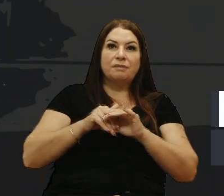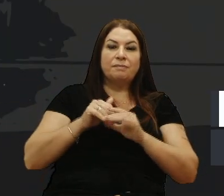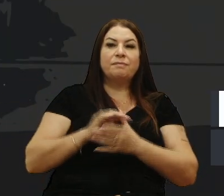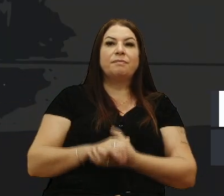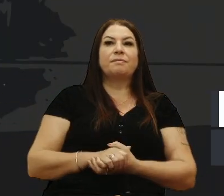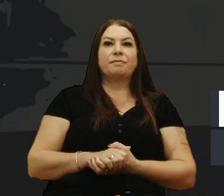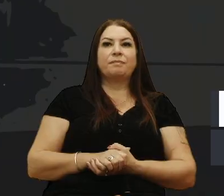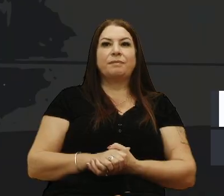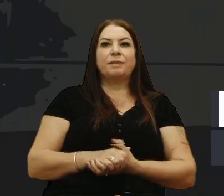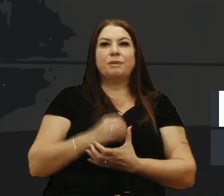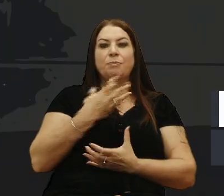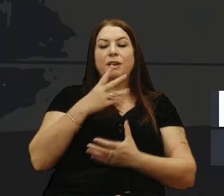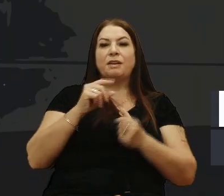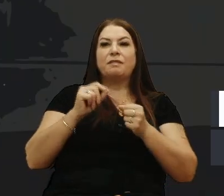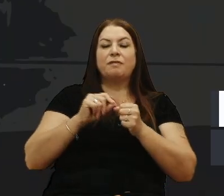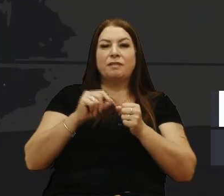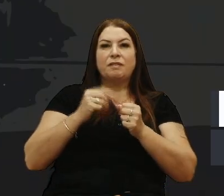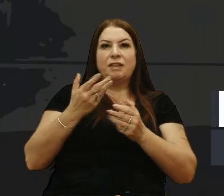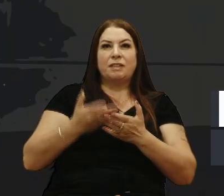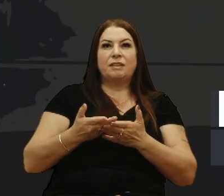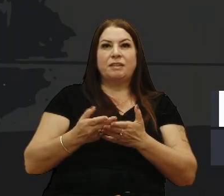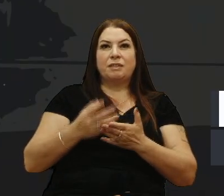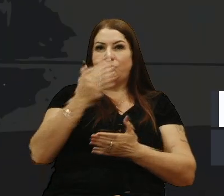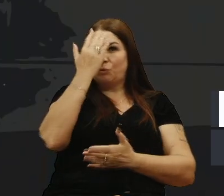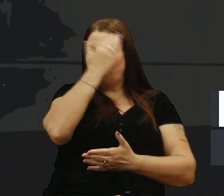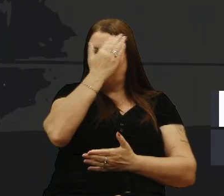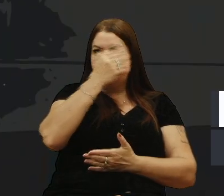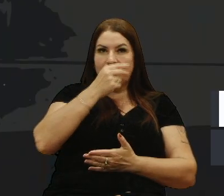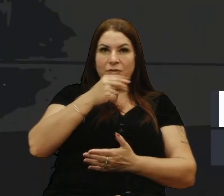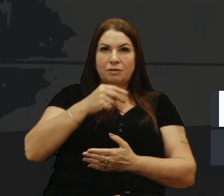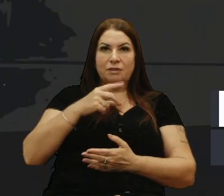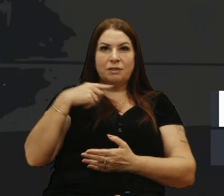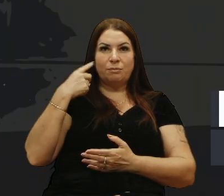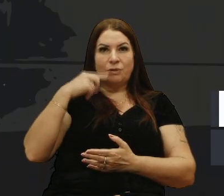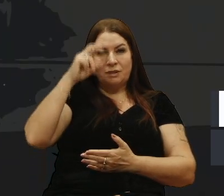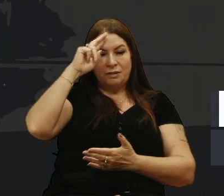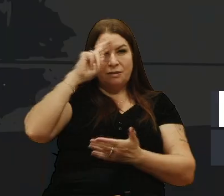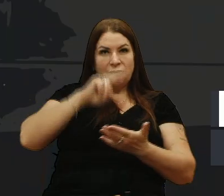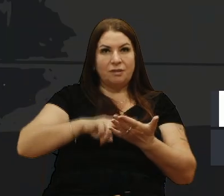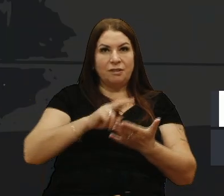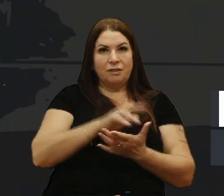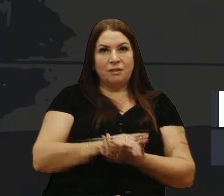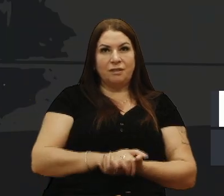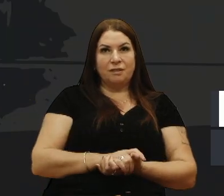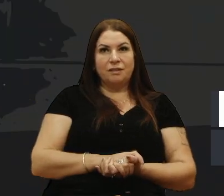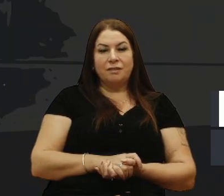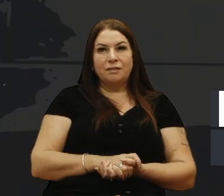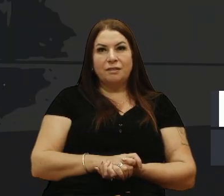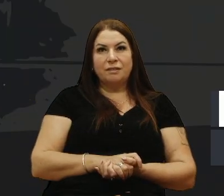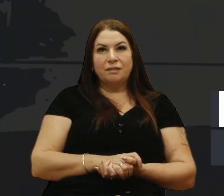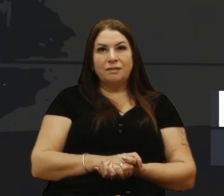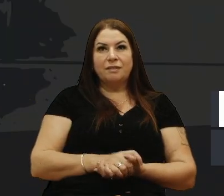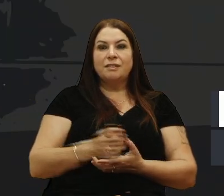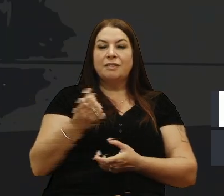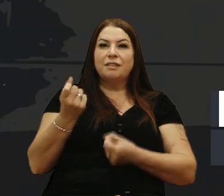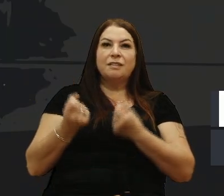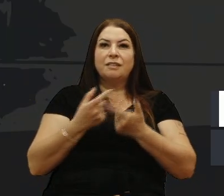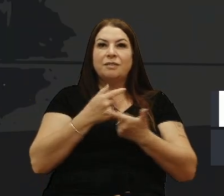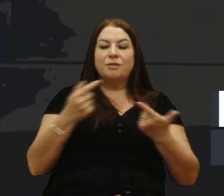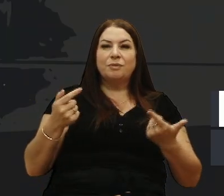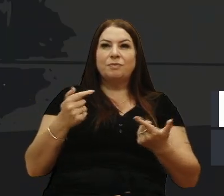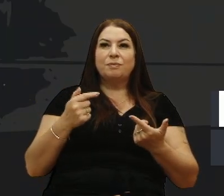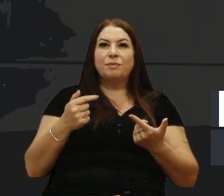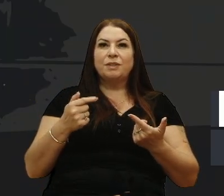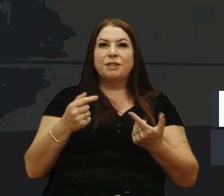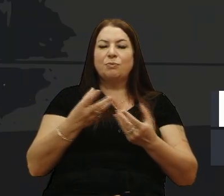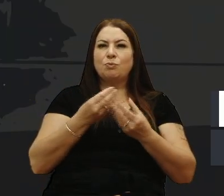né? Muito bem feito aí pelo Adiló e pelo deputado Neri. Então, são algumas